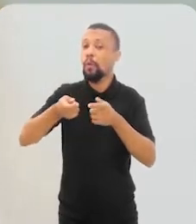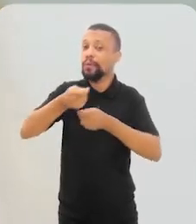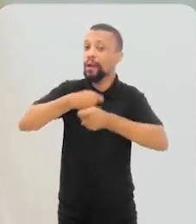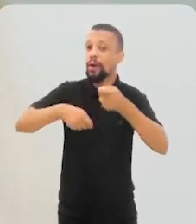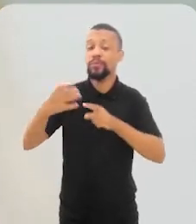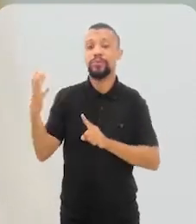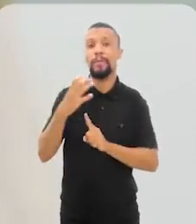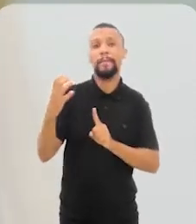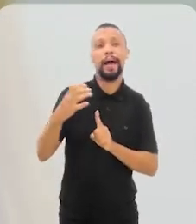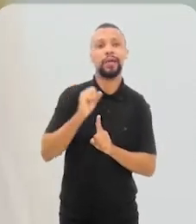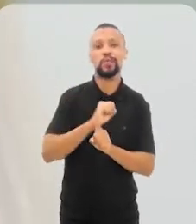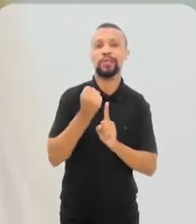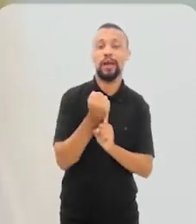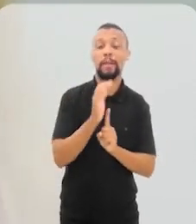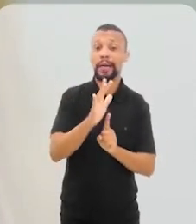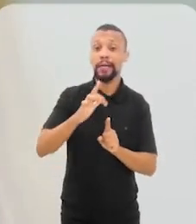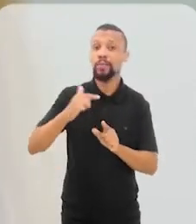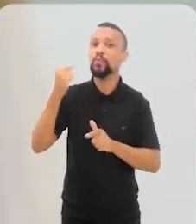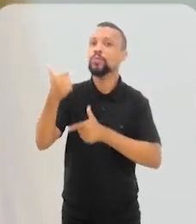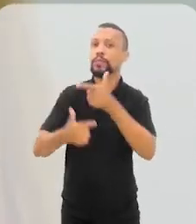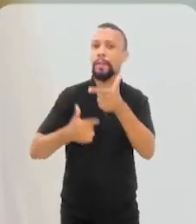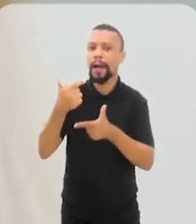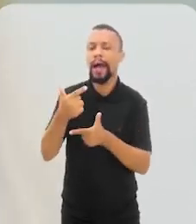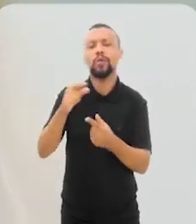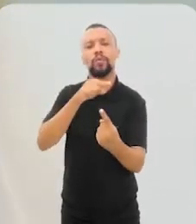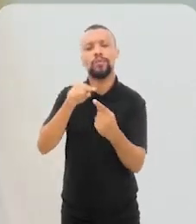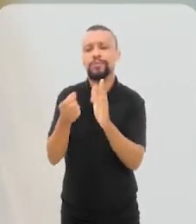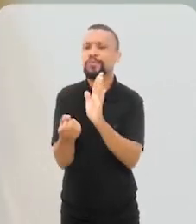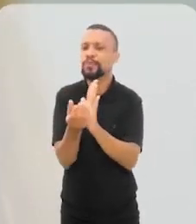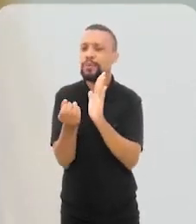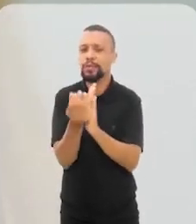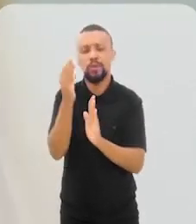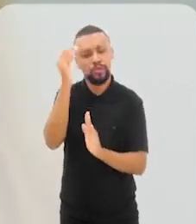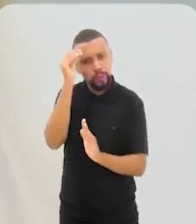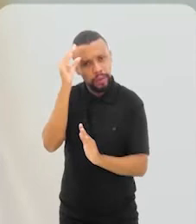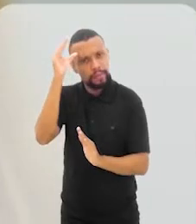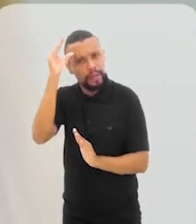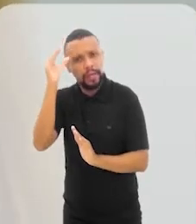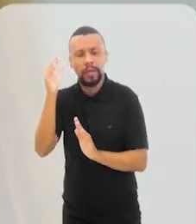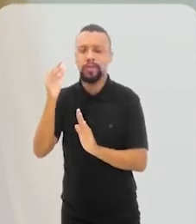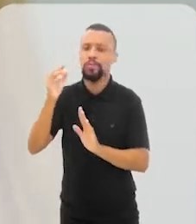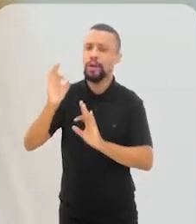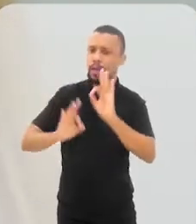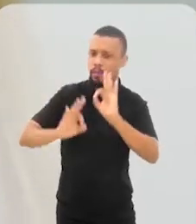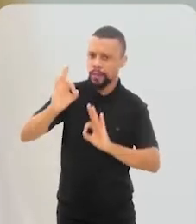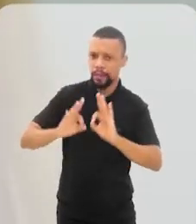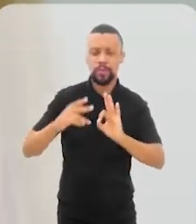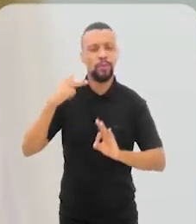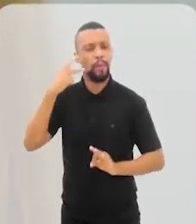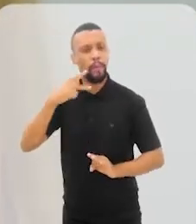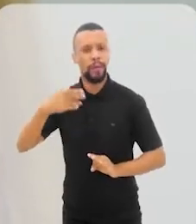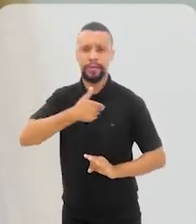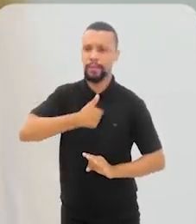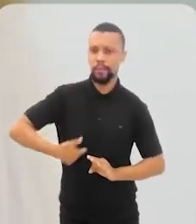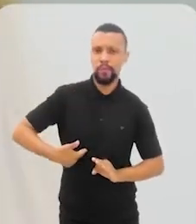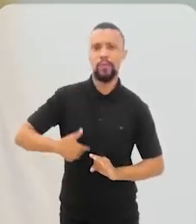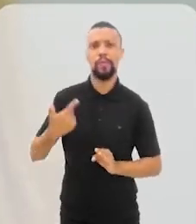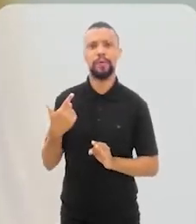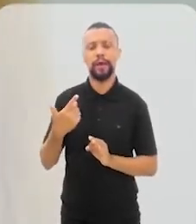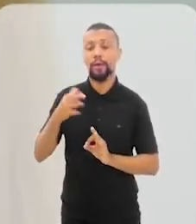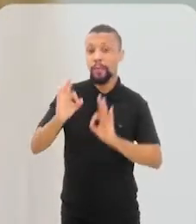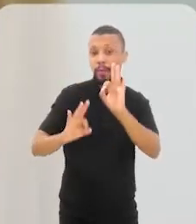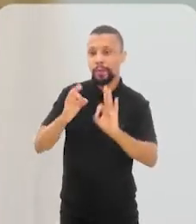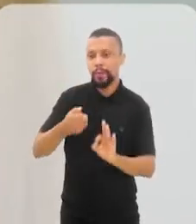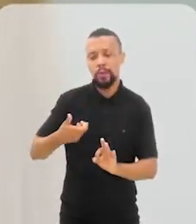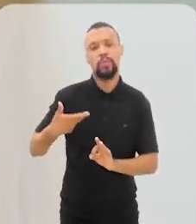mas que tem todo um trabalho, seja na geração de conhecimento, de políticas públicas, de linha de crédito, de programas de aceleração,